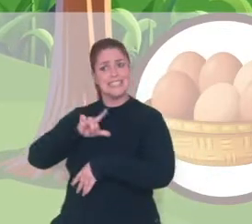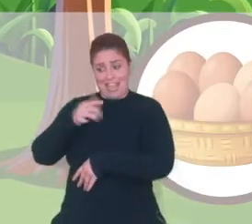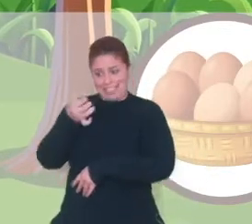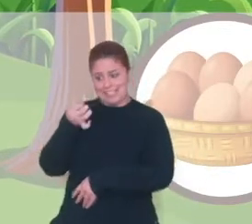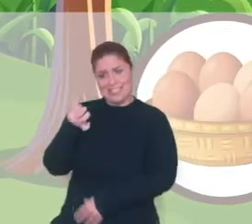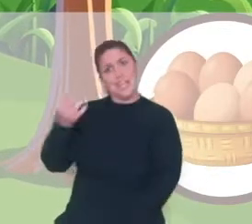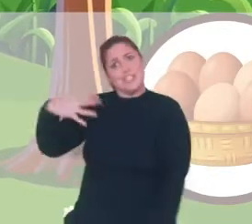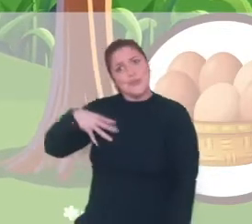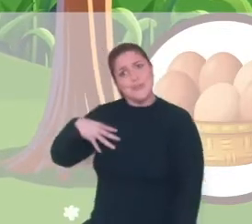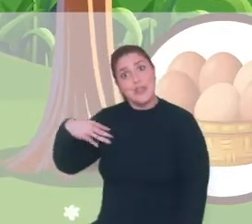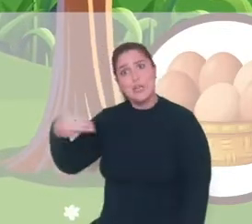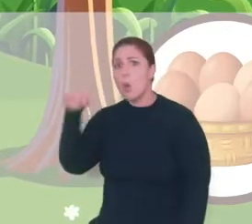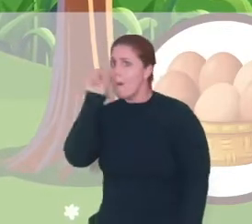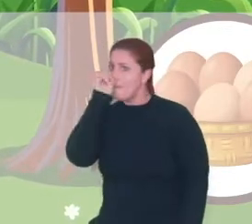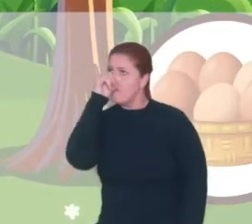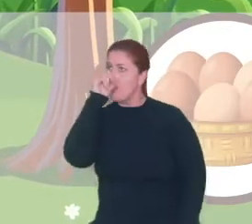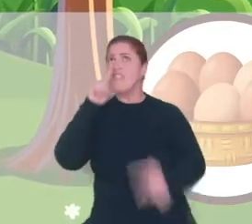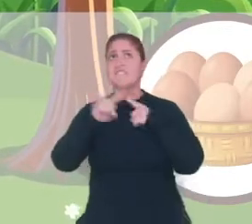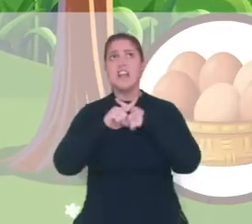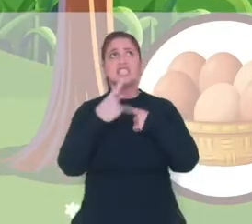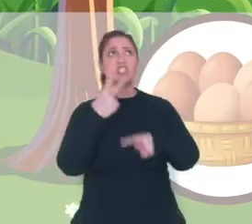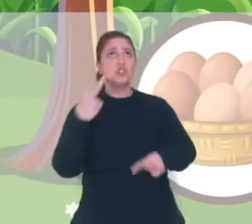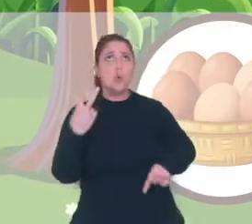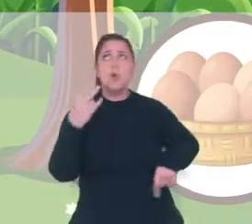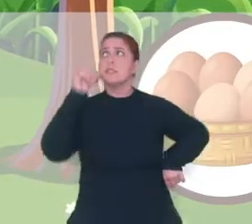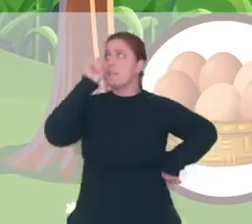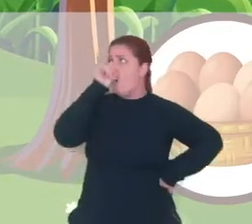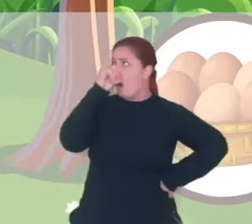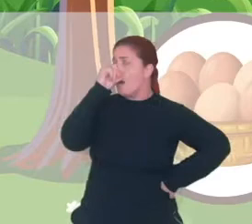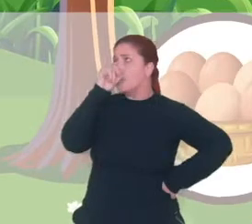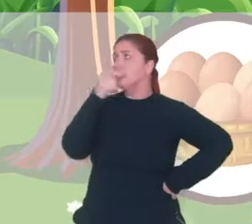leitões. 6 leitões vezes 12 porcas.